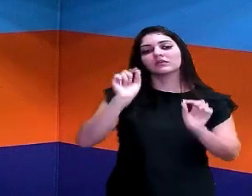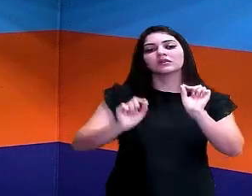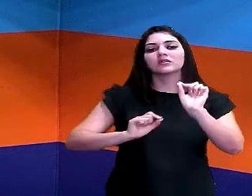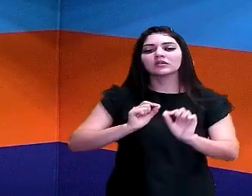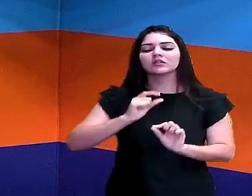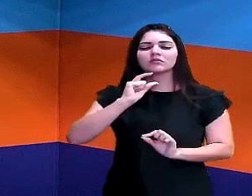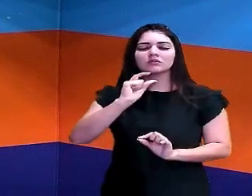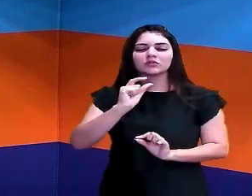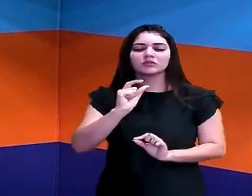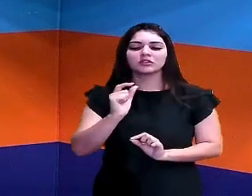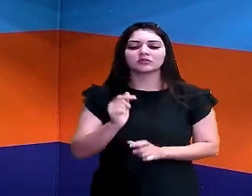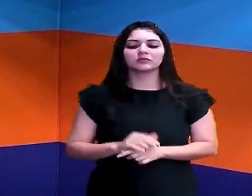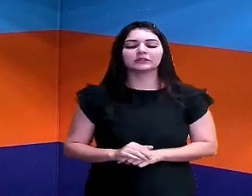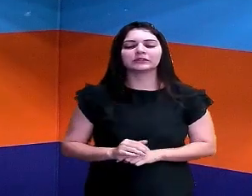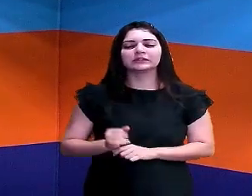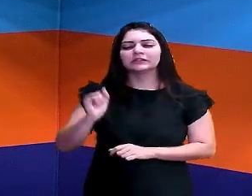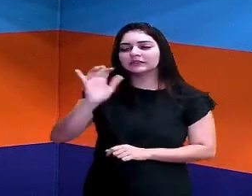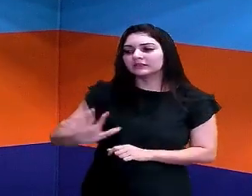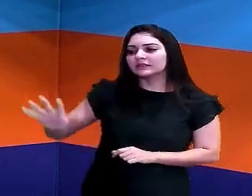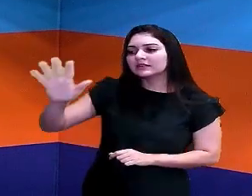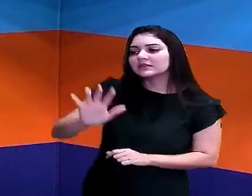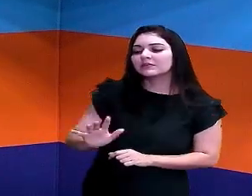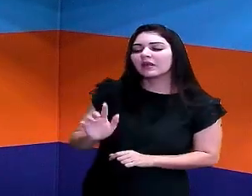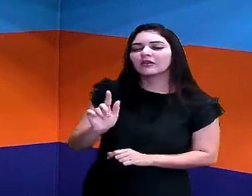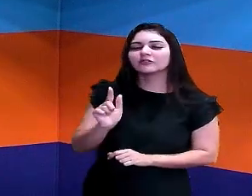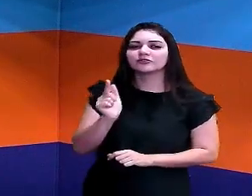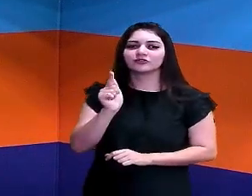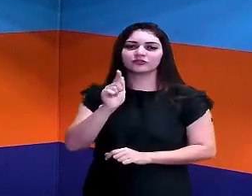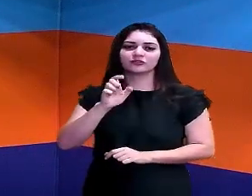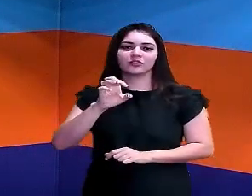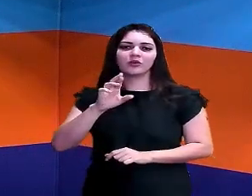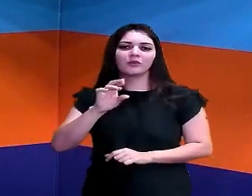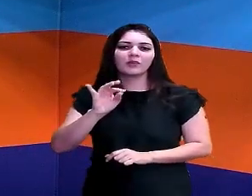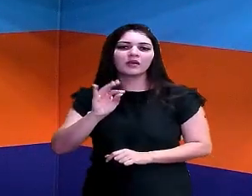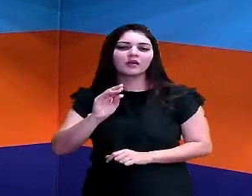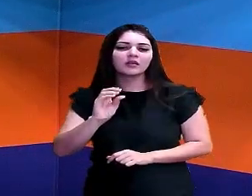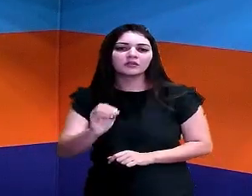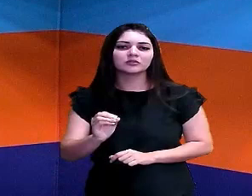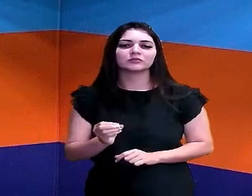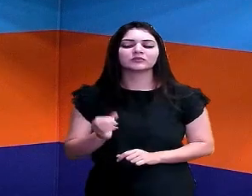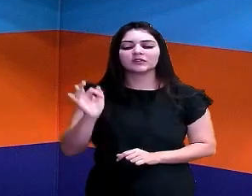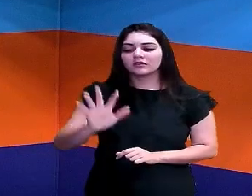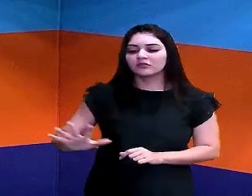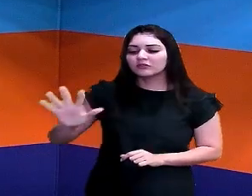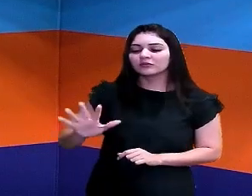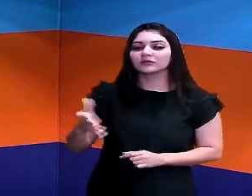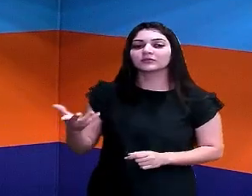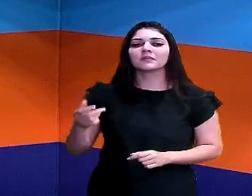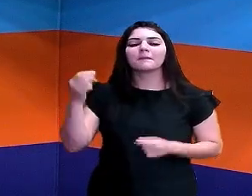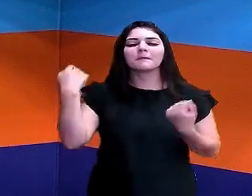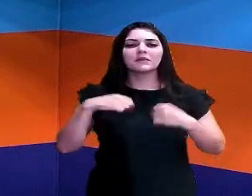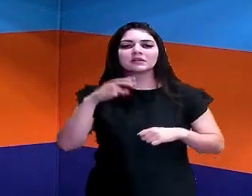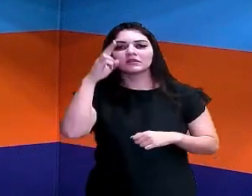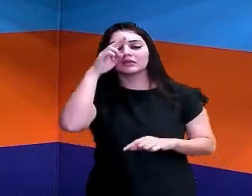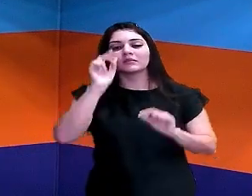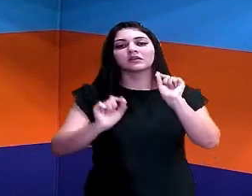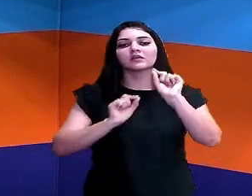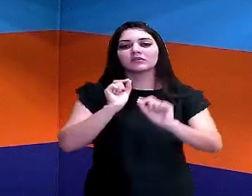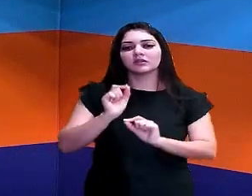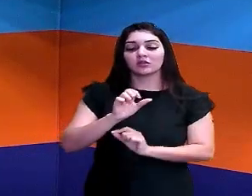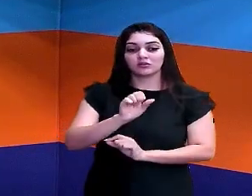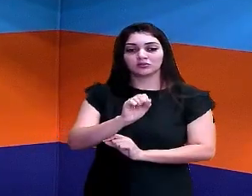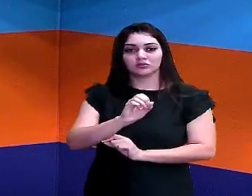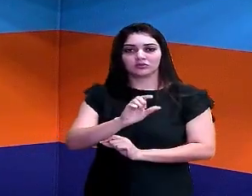pouquinho dos nossos sólidos e geométricos e as figuras espaciais, tá? Para isso, eu preciso lembrar que os